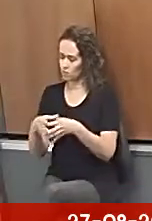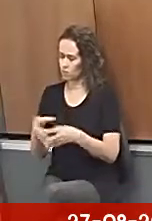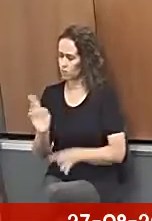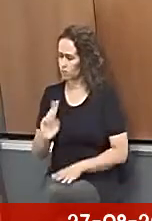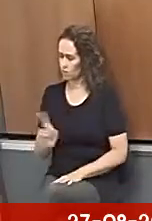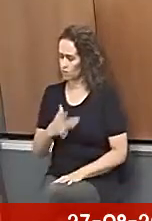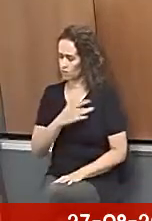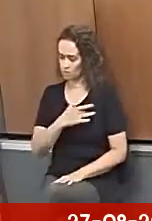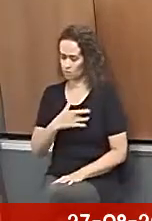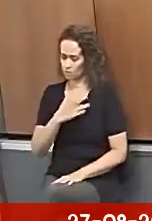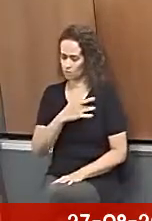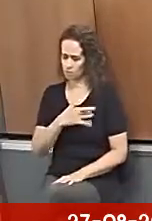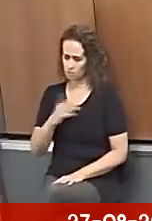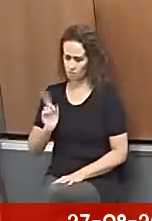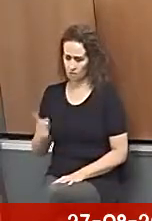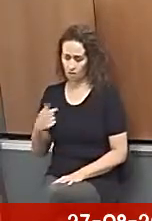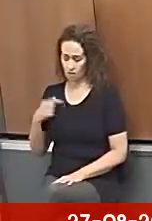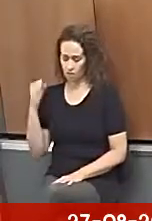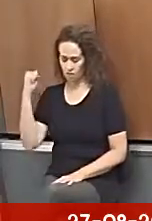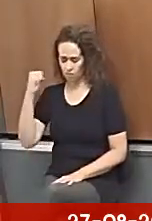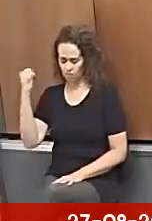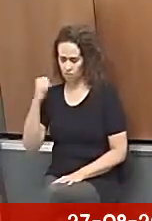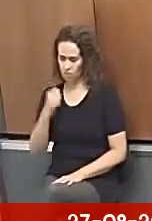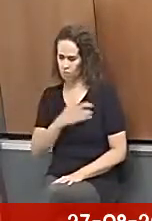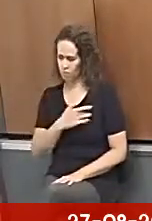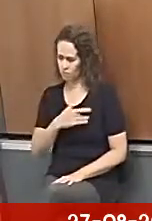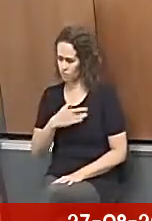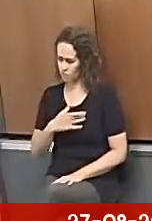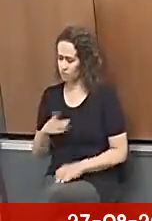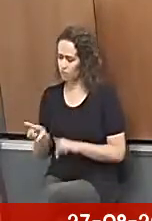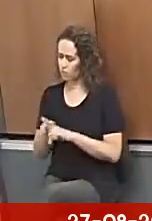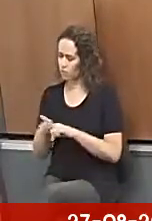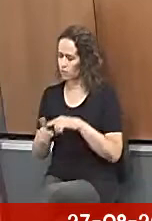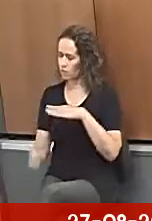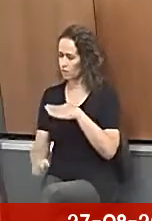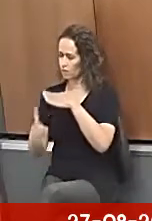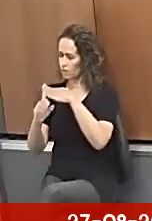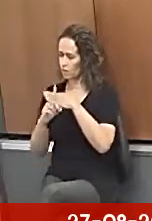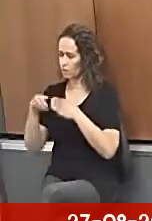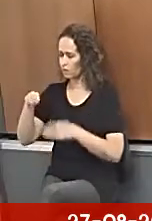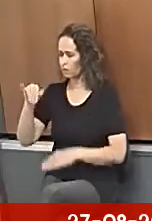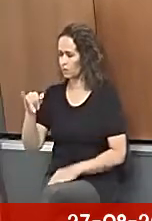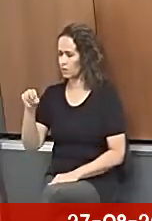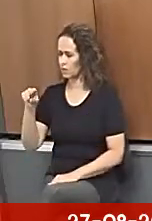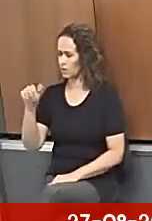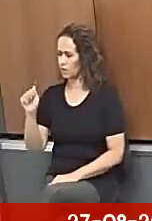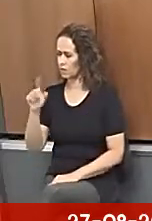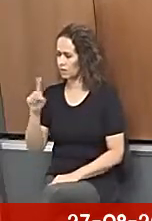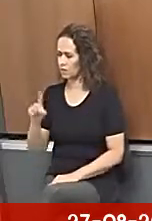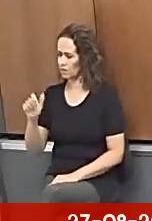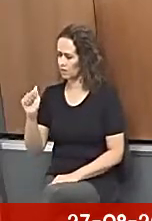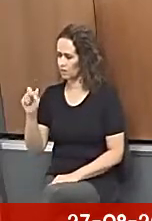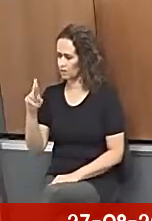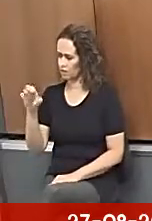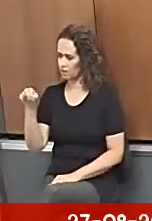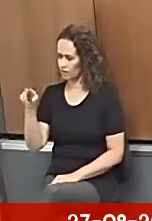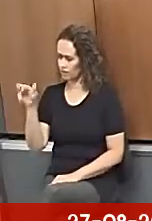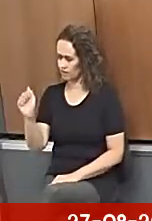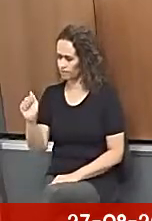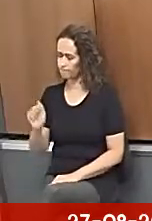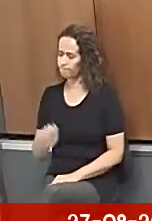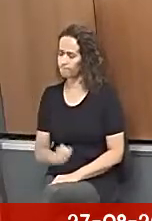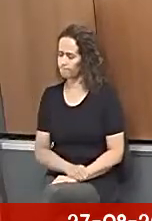do cruzeiro com um pouco de dor do cruzeiro e mais que isso o cliente da minas arena bom então é